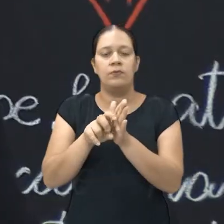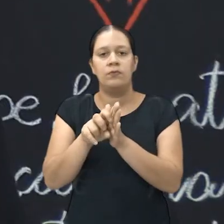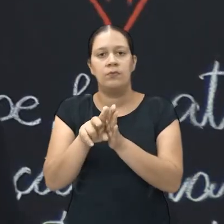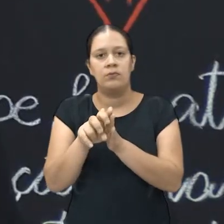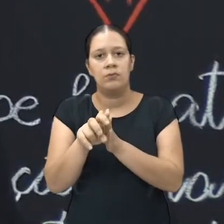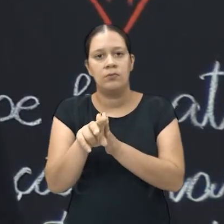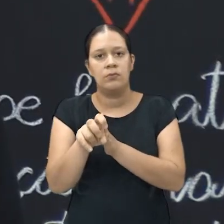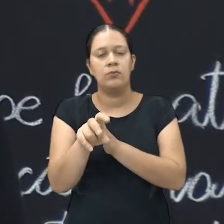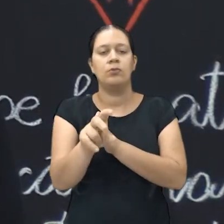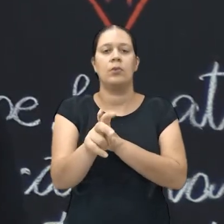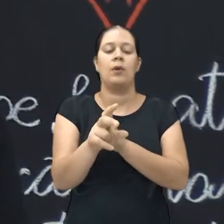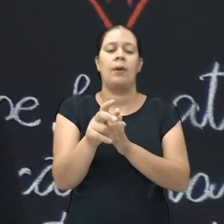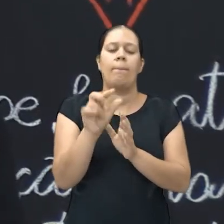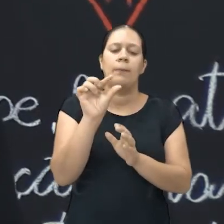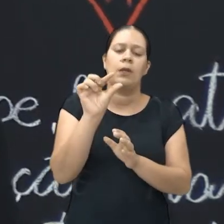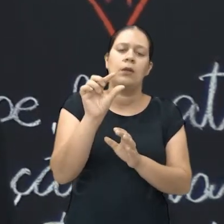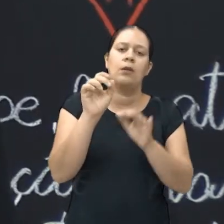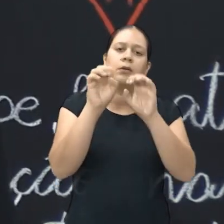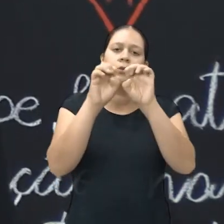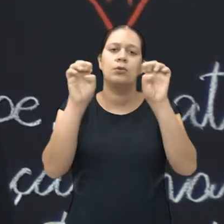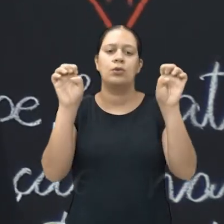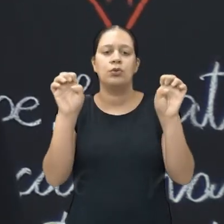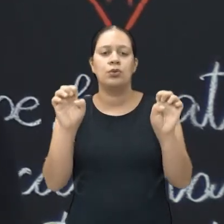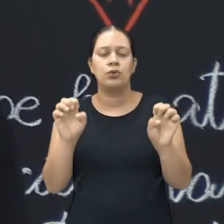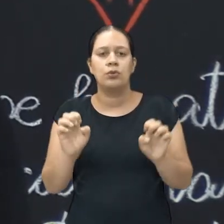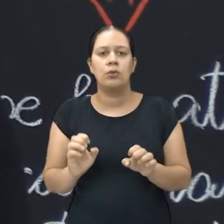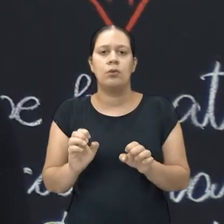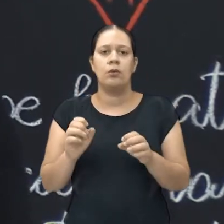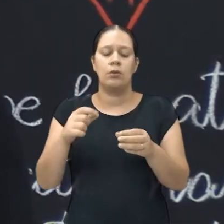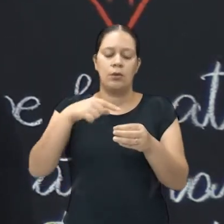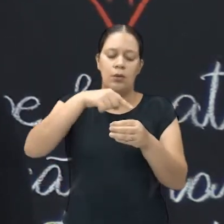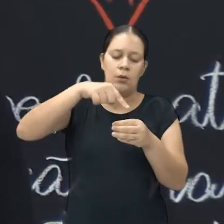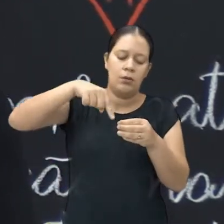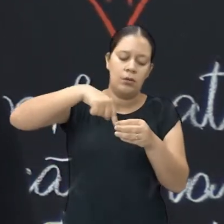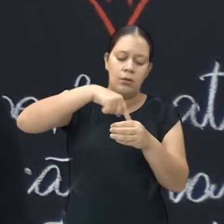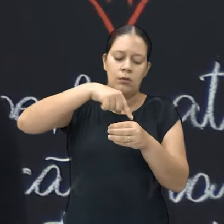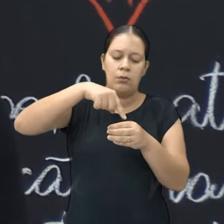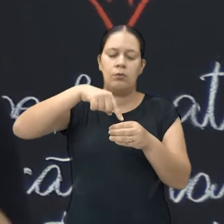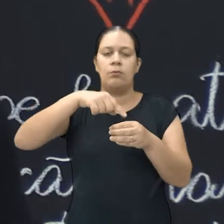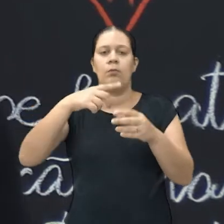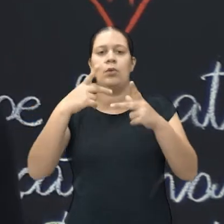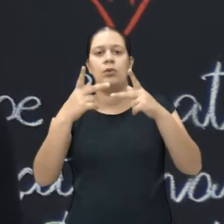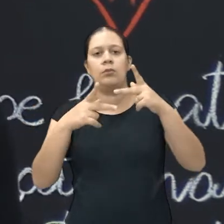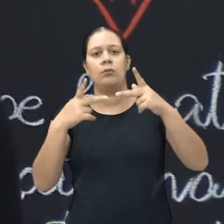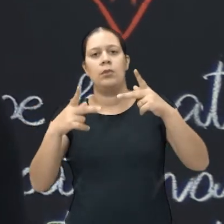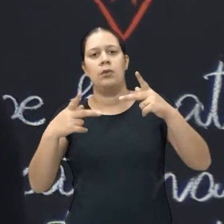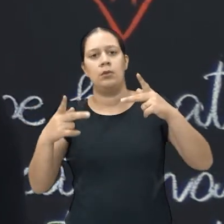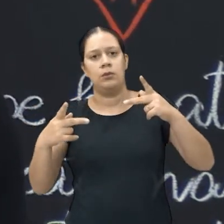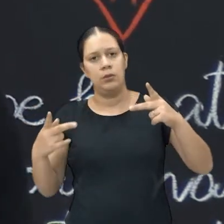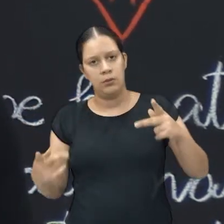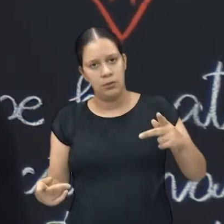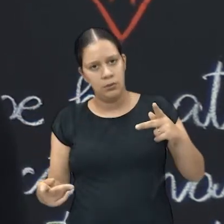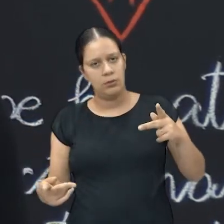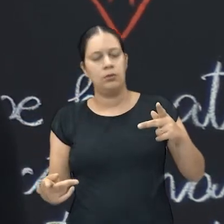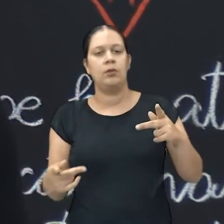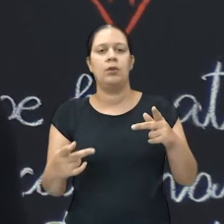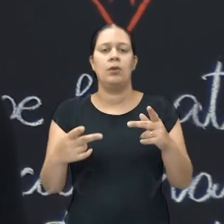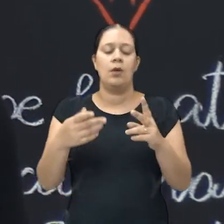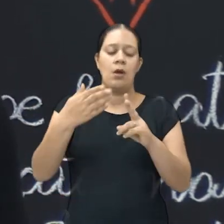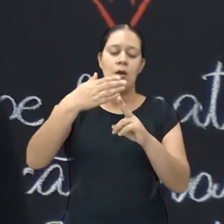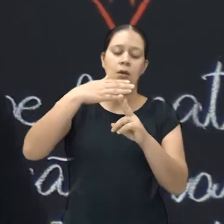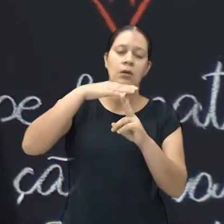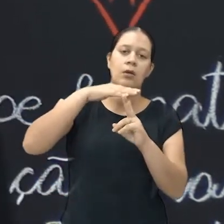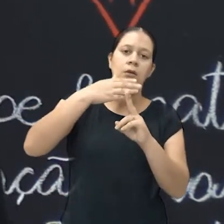são pequenas estruturas, um envoltório proteico com um material genético. Vírus é um parasita